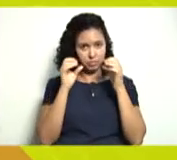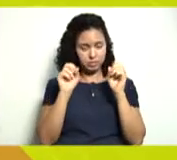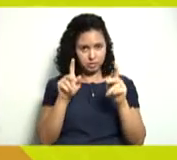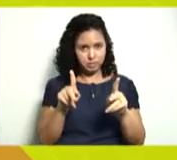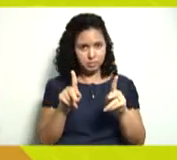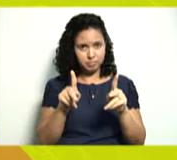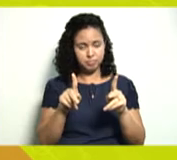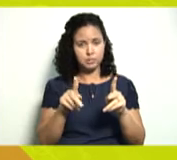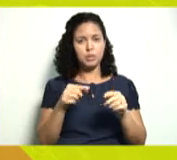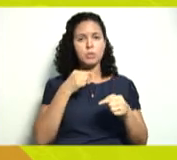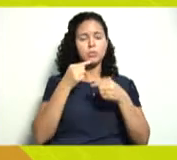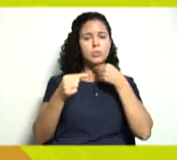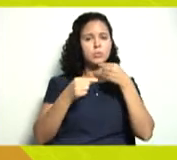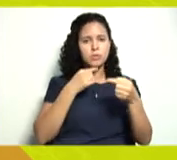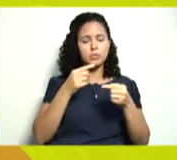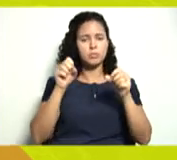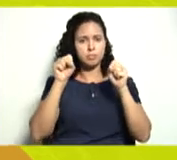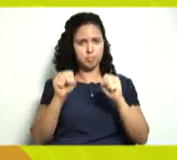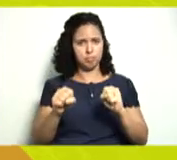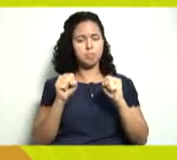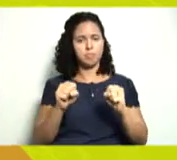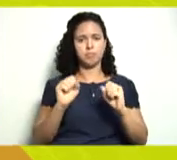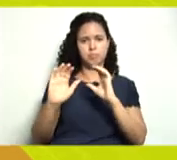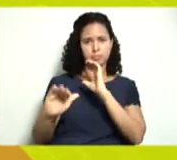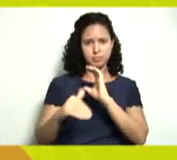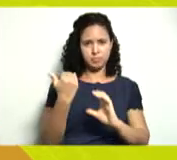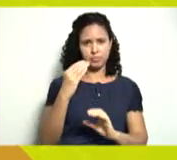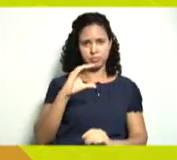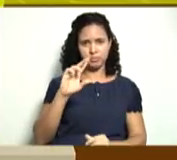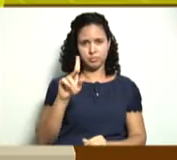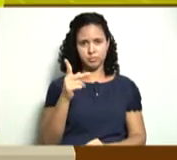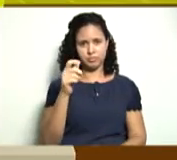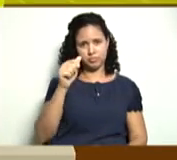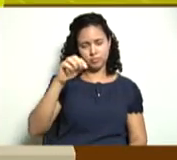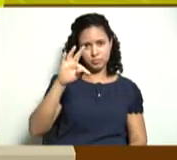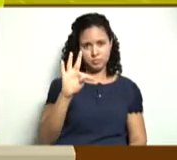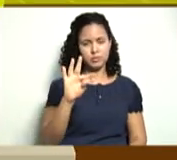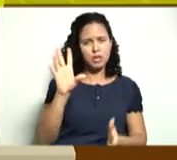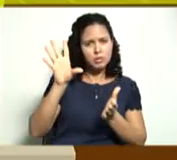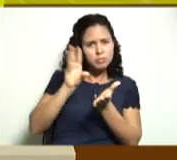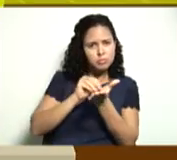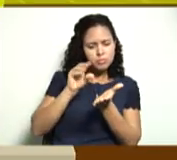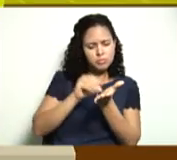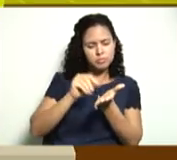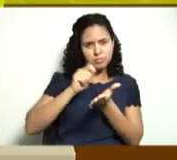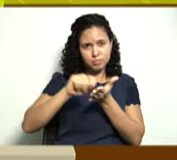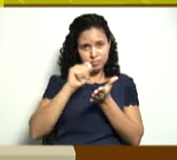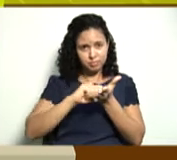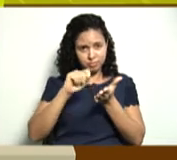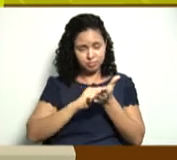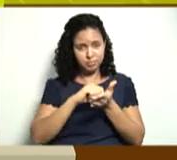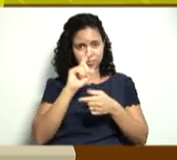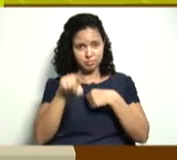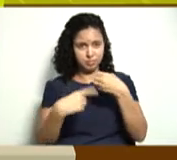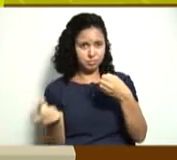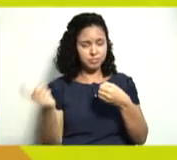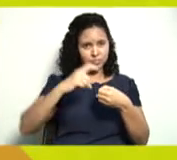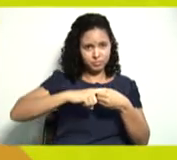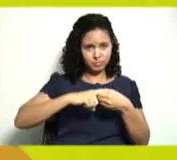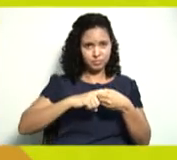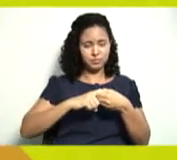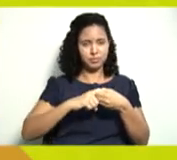e qualquer dúvida vocês podem mandar aqui pra gente no chat a nota em tururu viu que daqui a pouquinho a gente está de volta